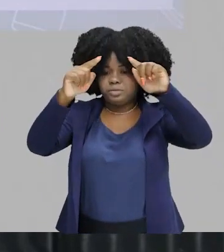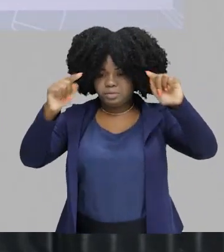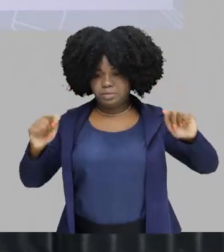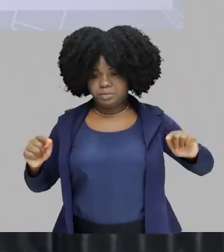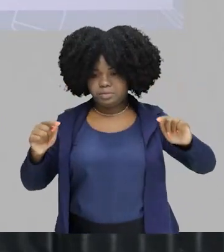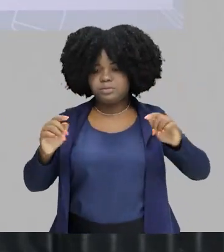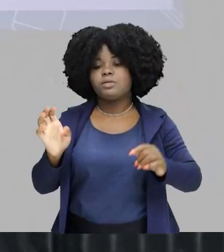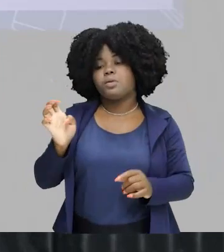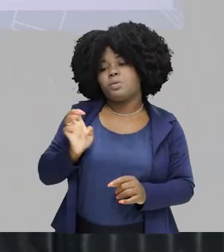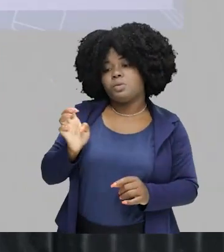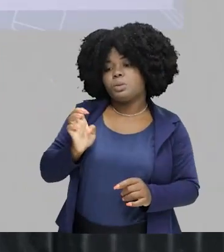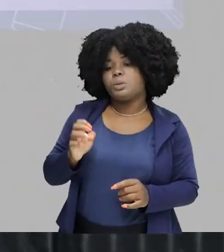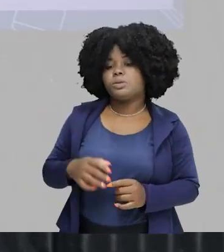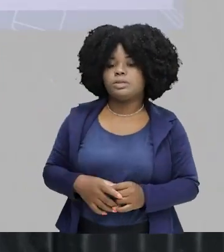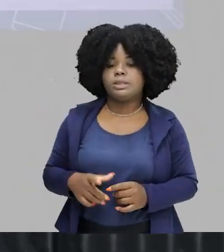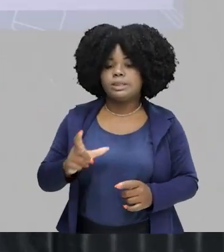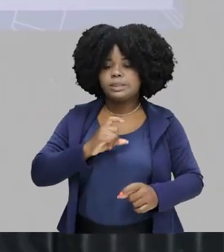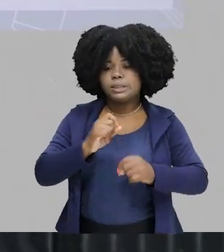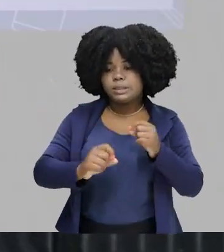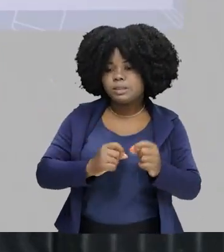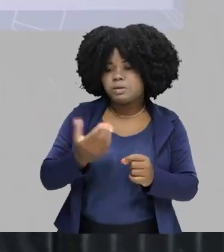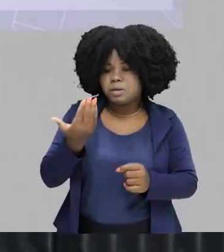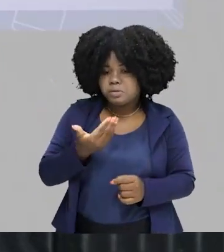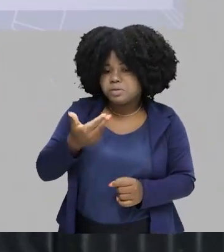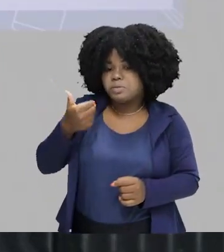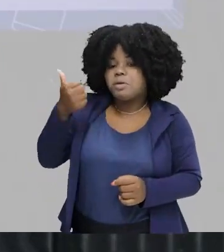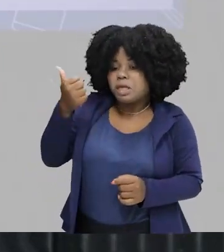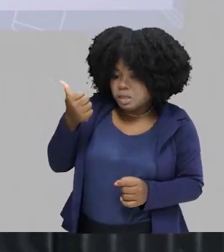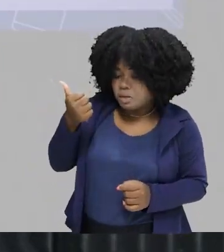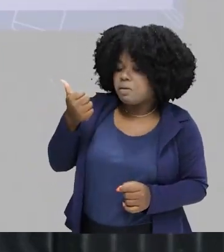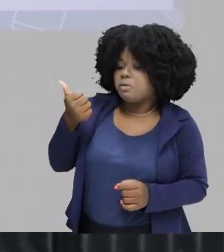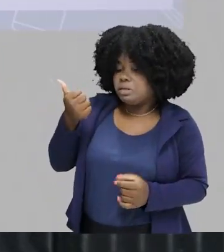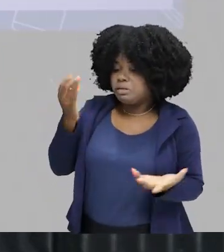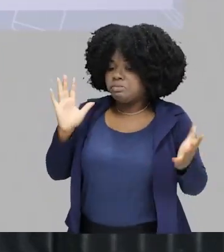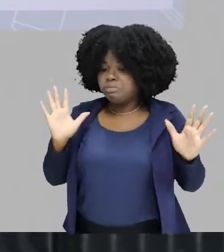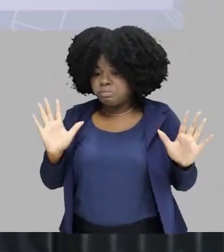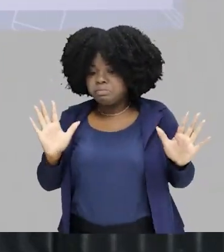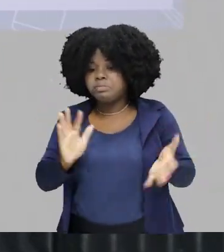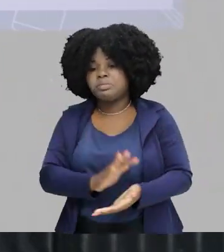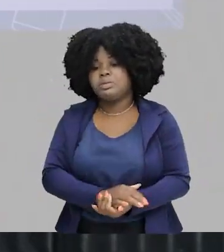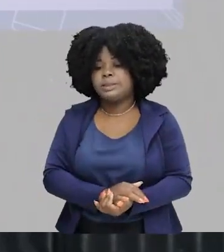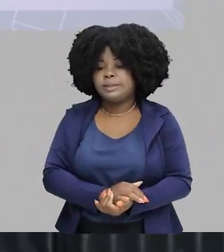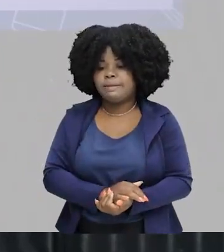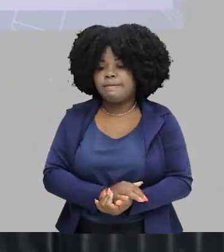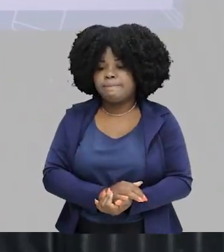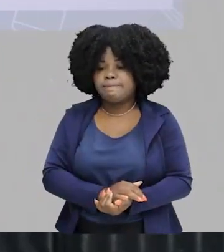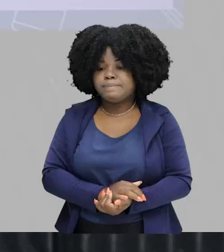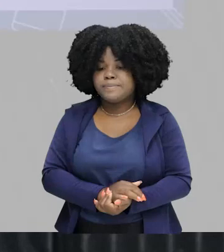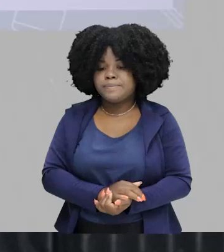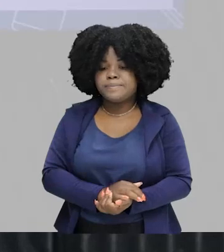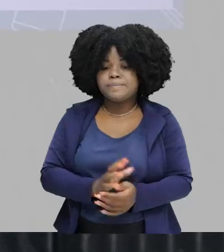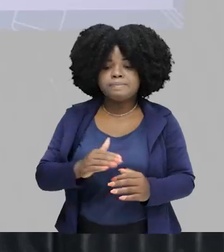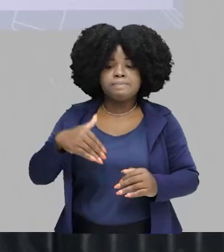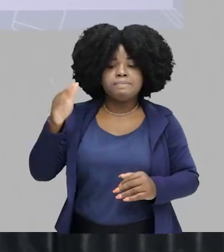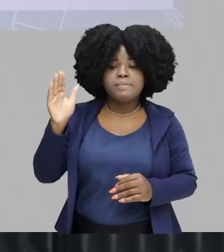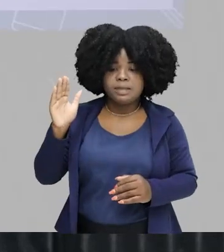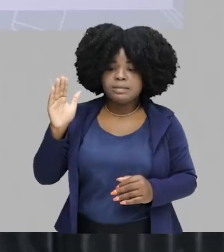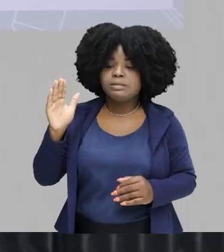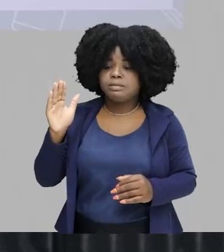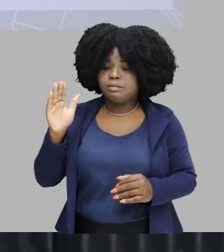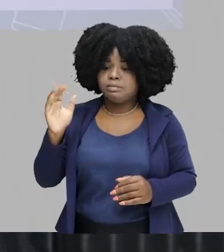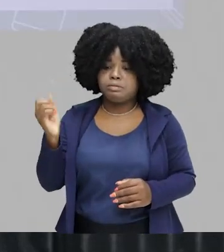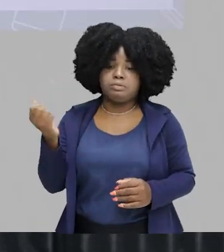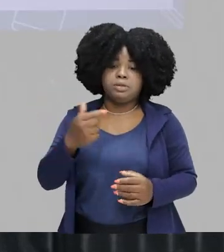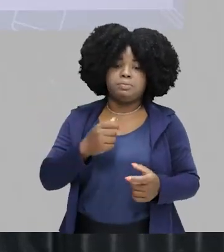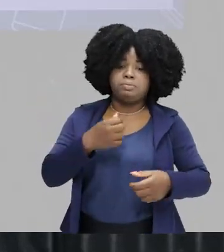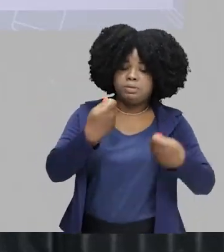elite, eles acabam desfrutando, tendo acesso a um volume desproporcional, muito gigante, maior do que eles precisam,